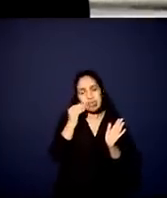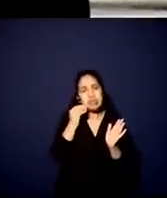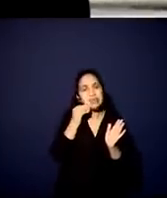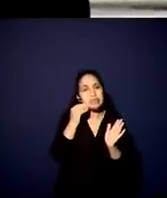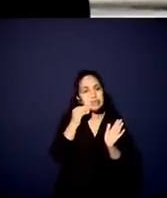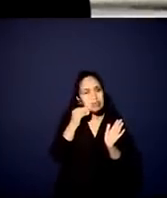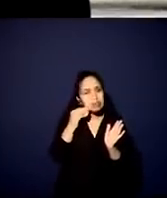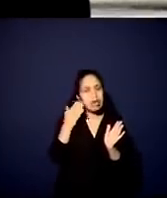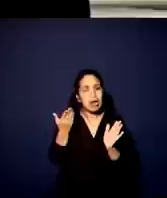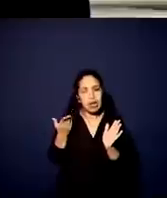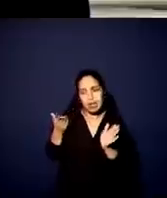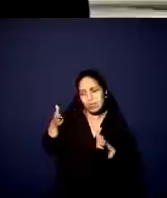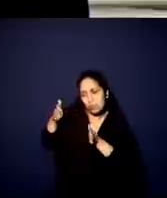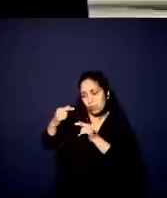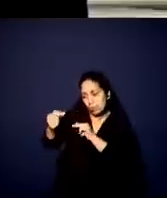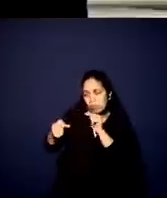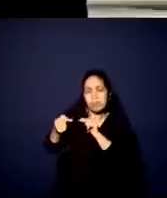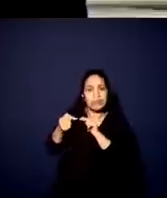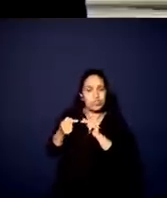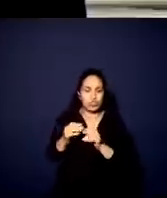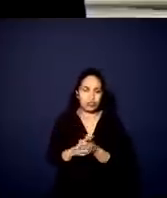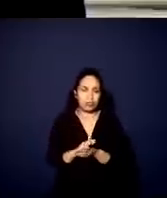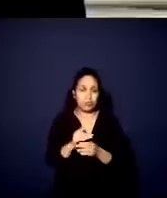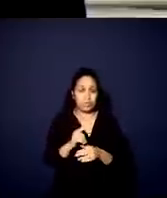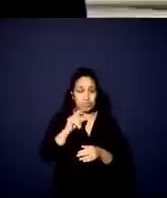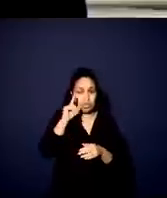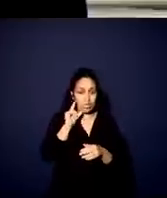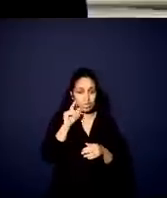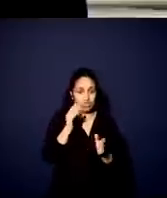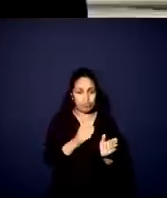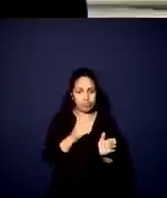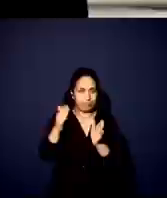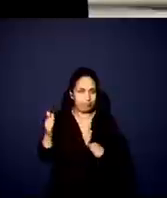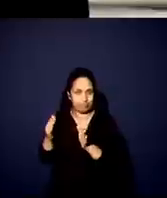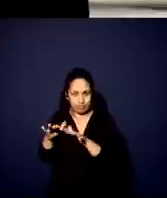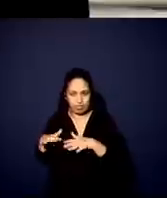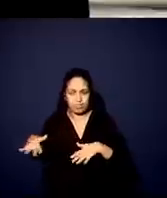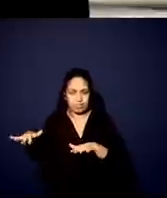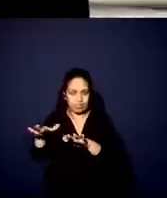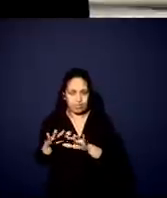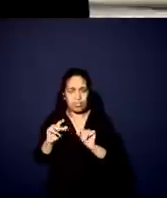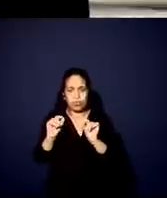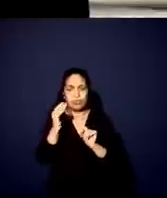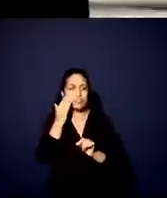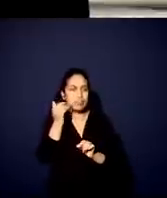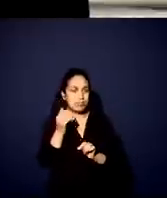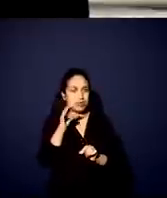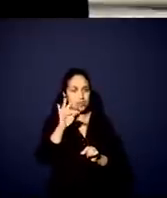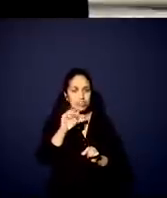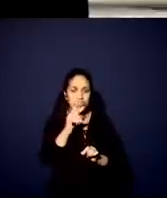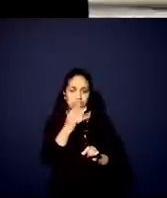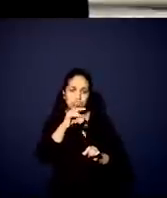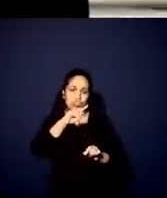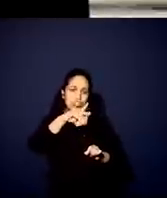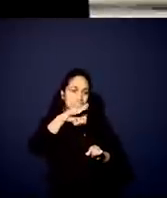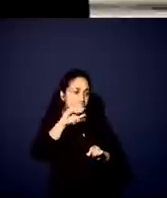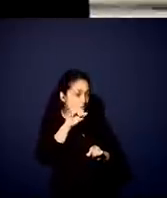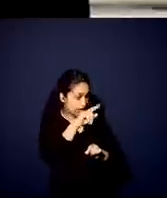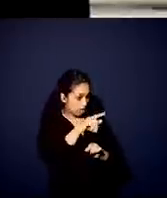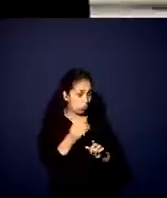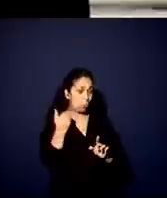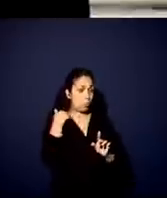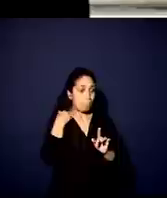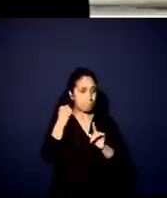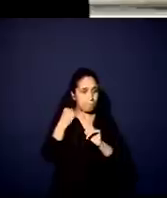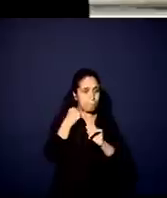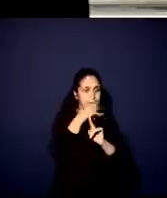ali para o seu objetivo antes da gente passar para o cenário externo eu só queria saber de água da sua opinião o banco central falou no